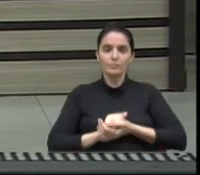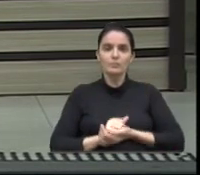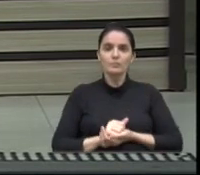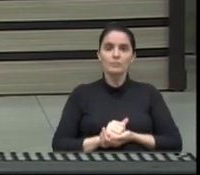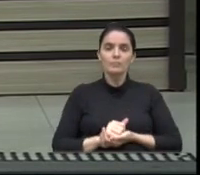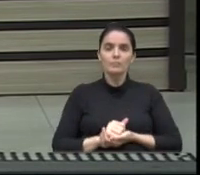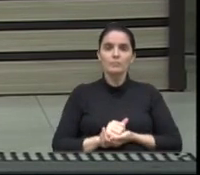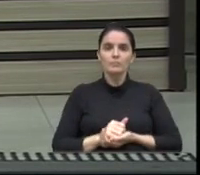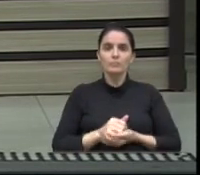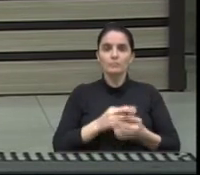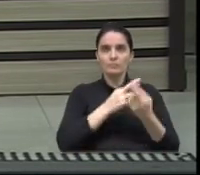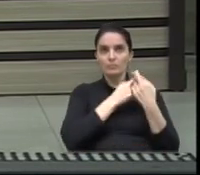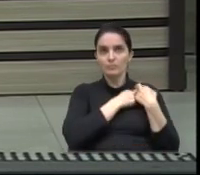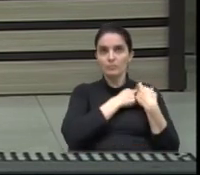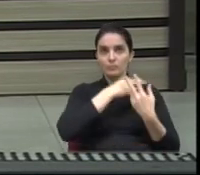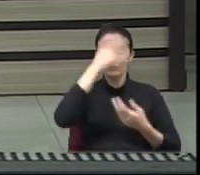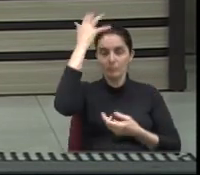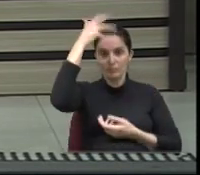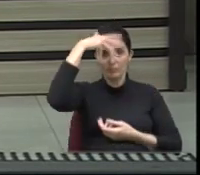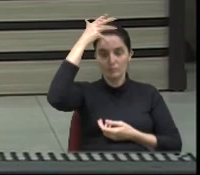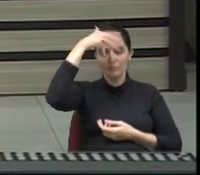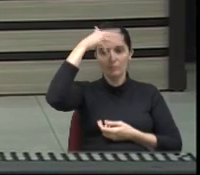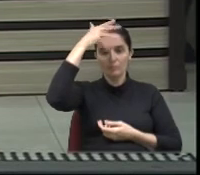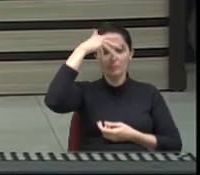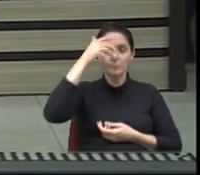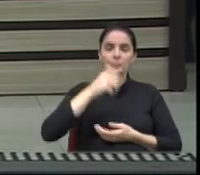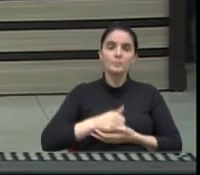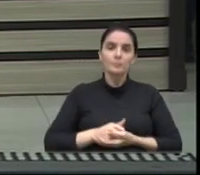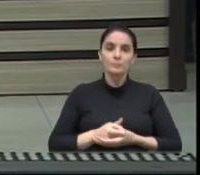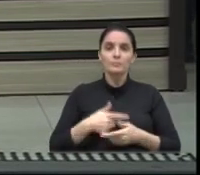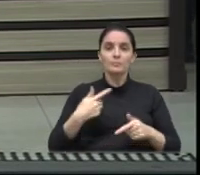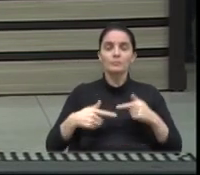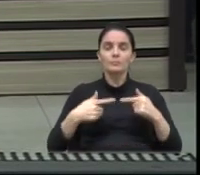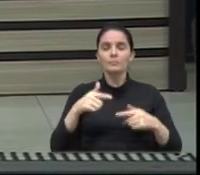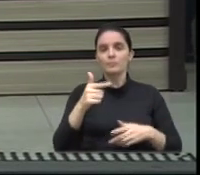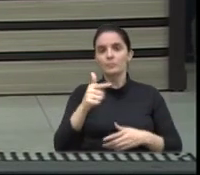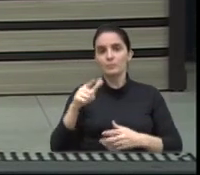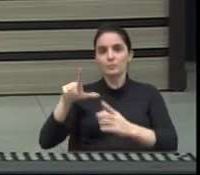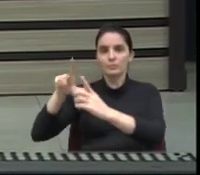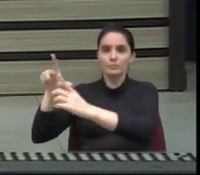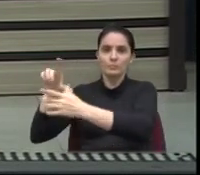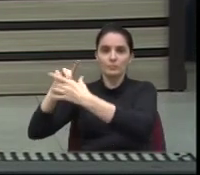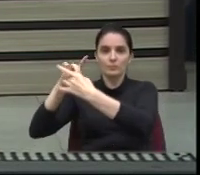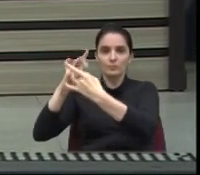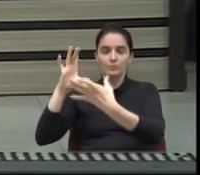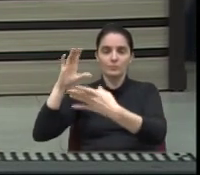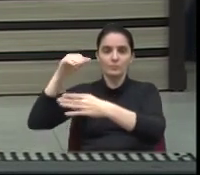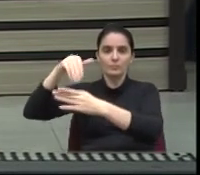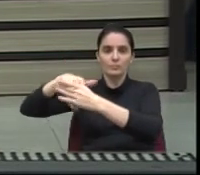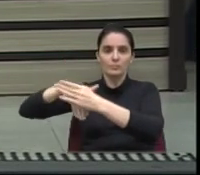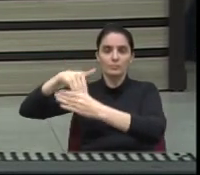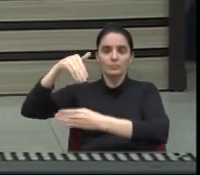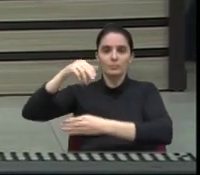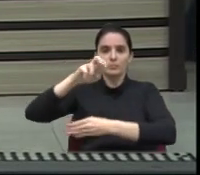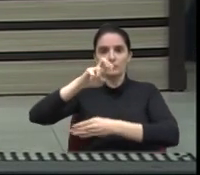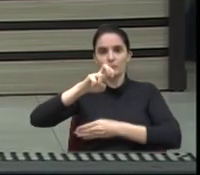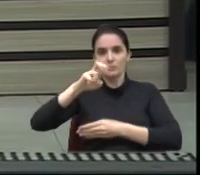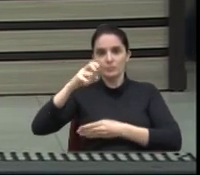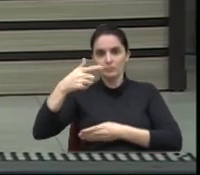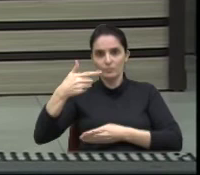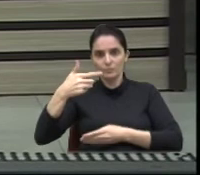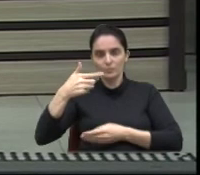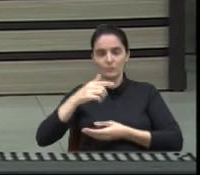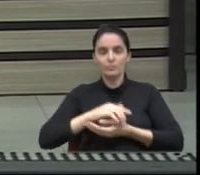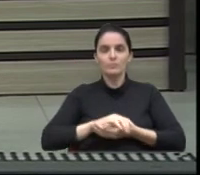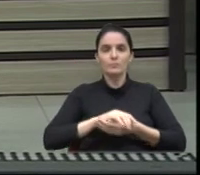Tanque. Em discussão. Não havendo, vai à votação a moção número 52. E